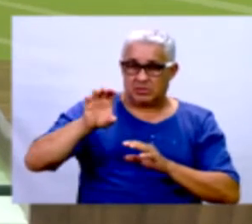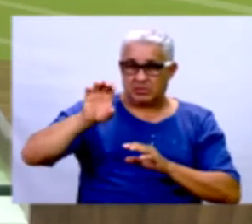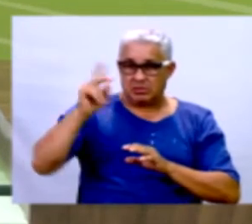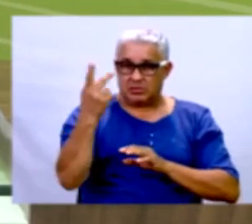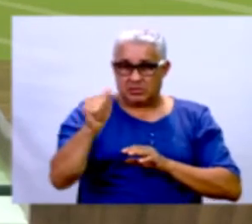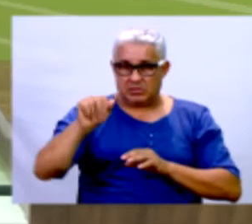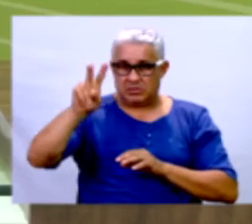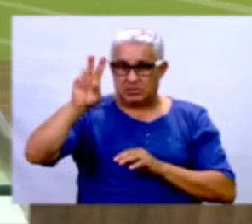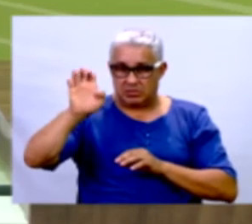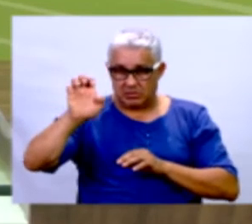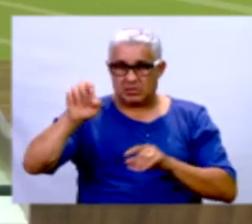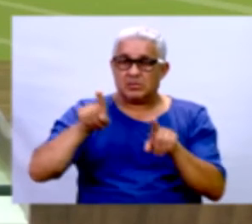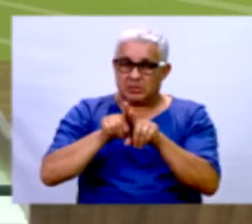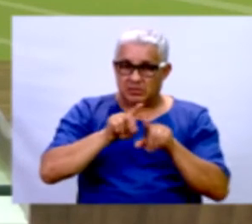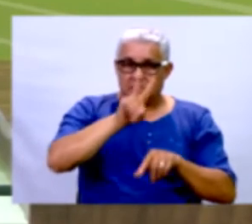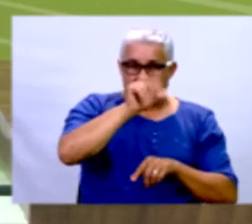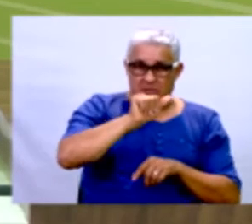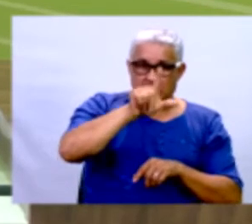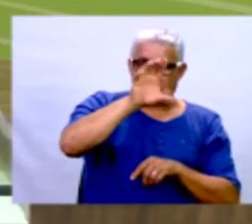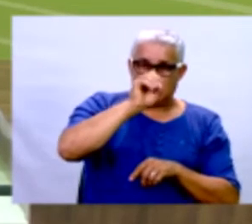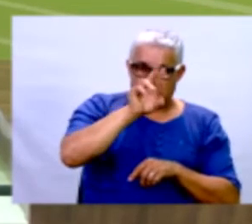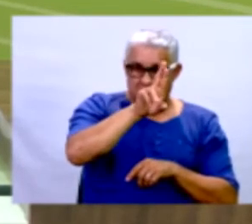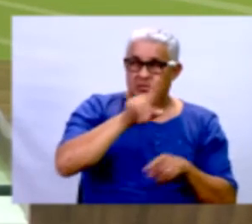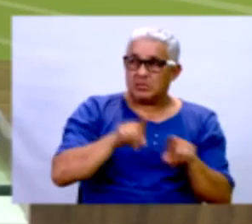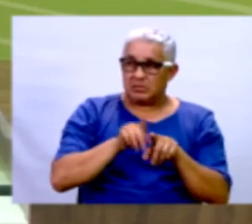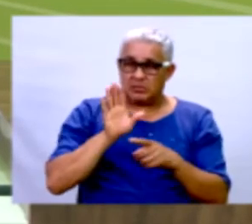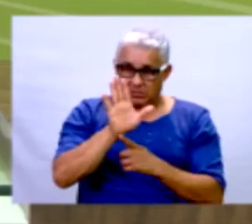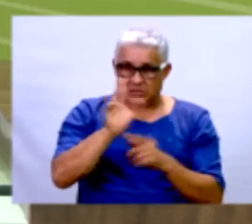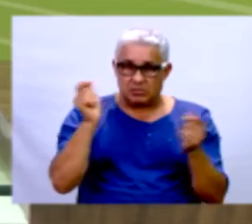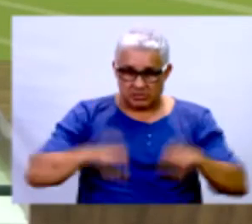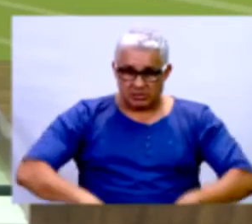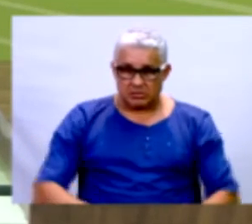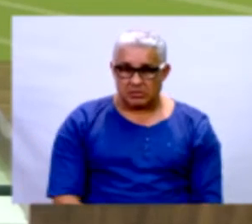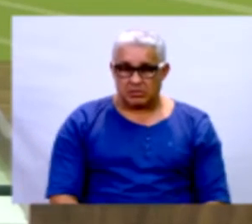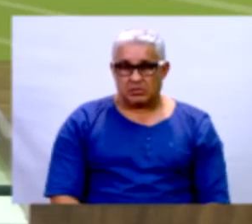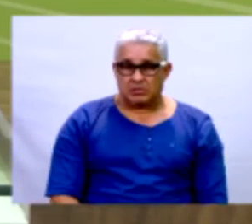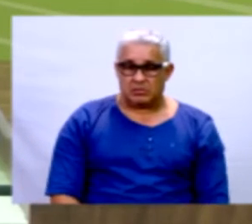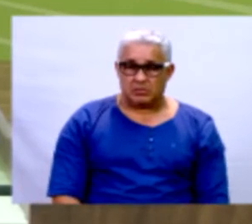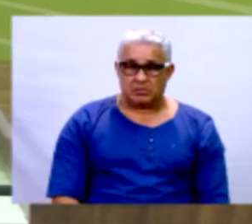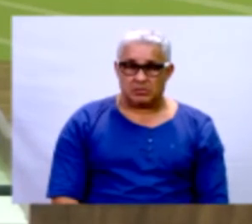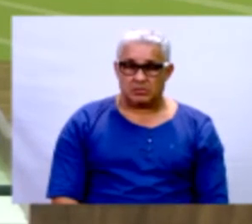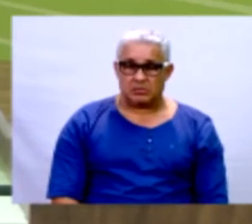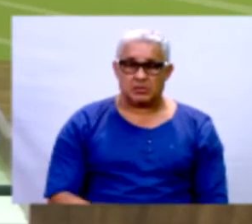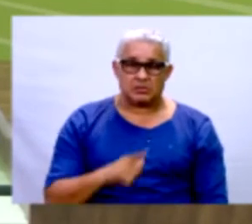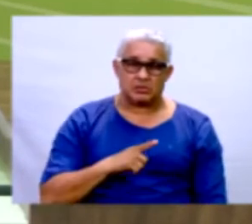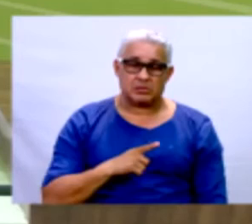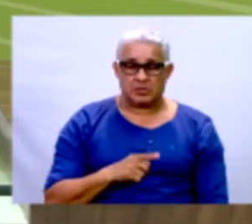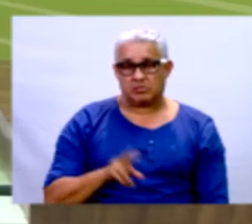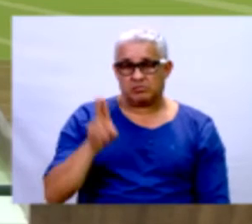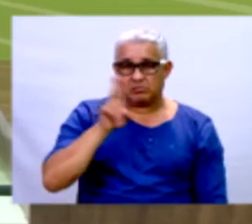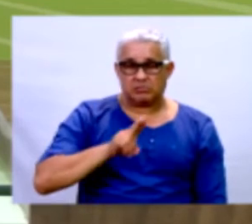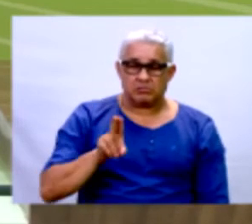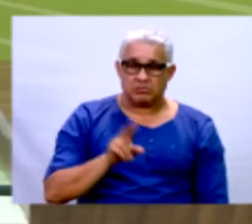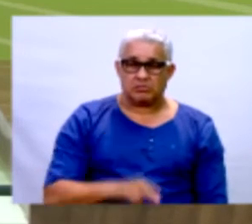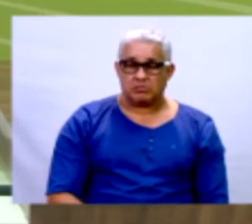tá? Foi apresentado também que é possível a gente ter os arrays